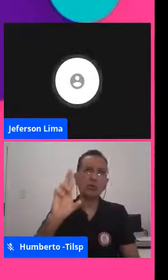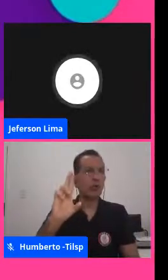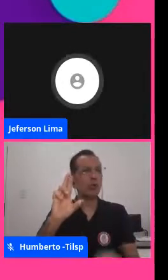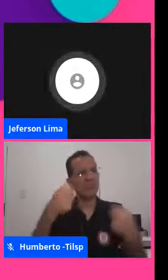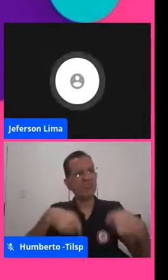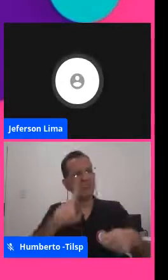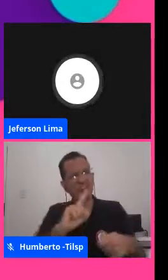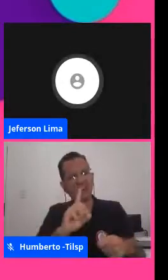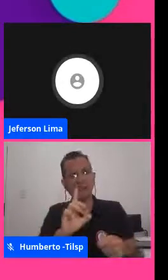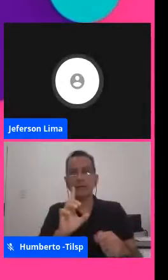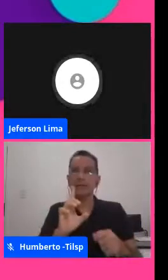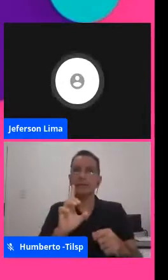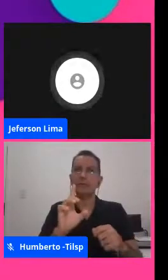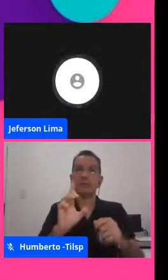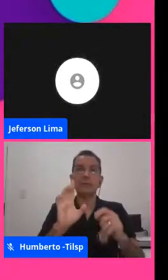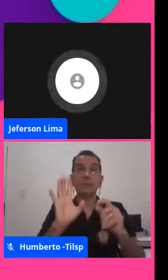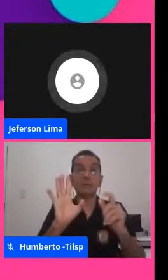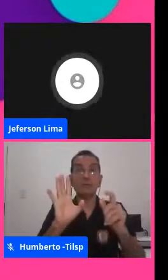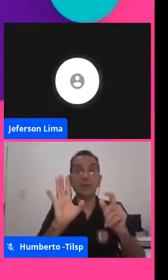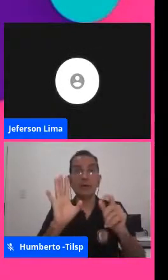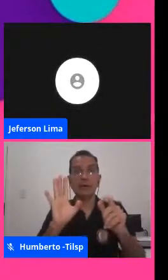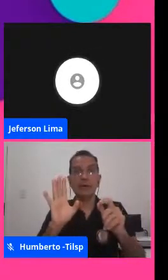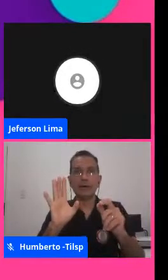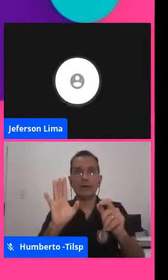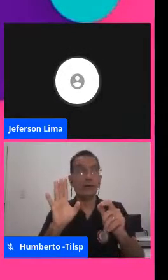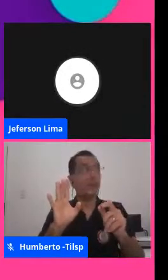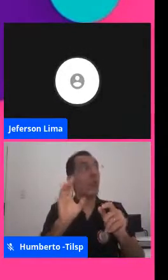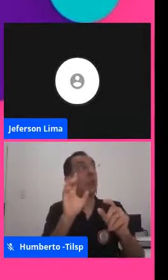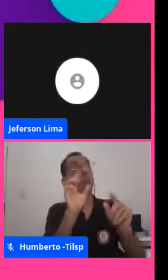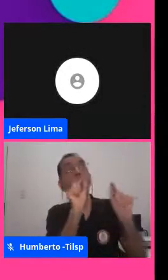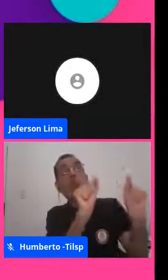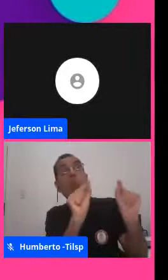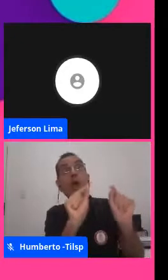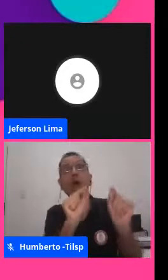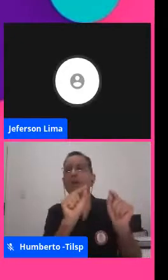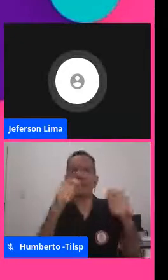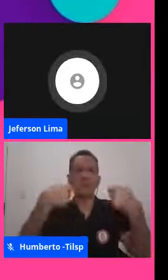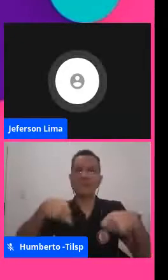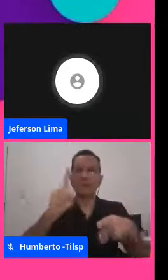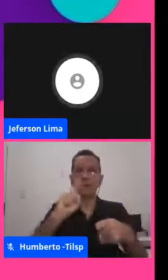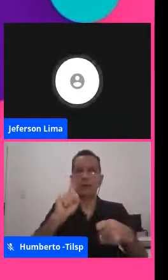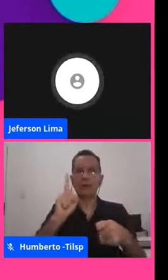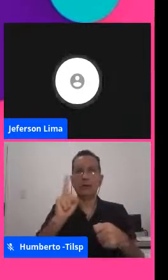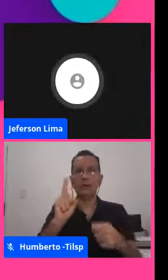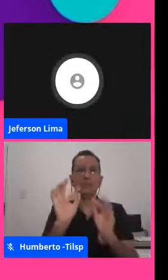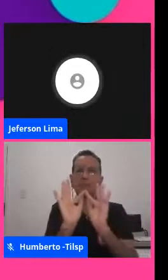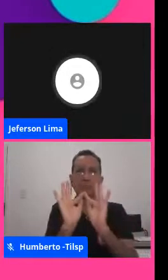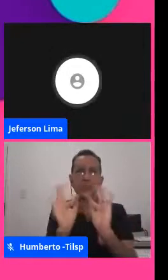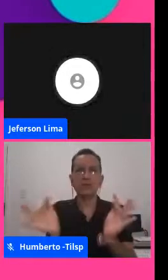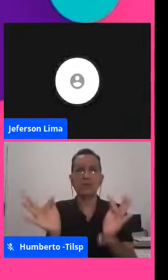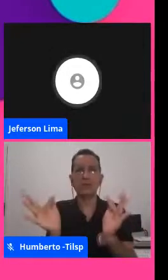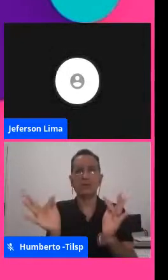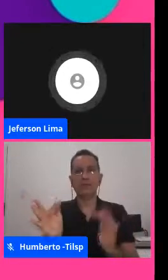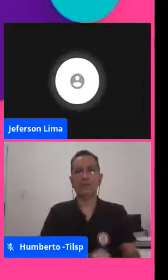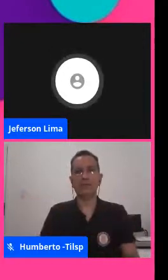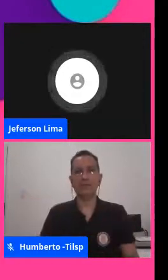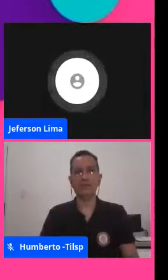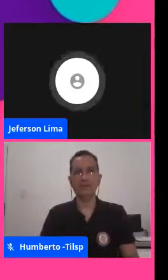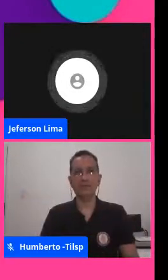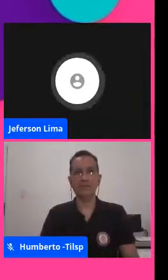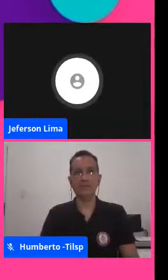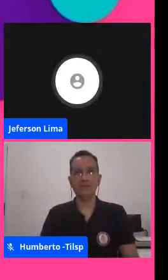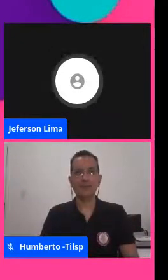existir. A única diferença é que você não precisa saber qual é o servidor que você está utilizando. E essa é a grande proposta do serverless, né?